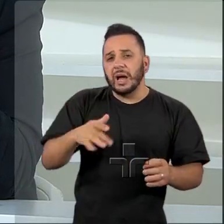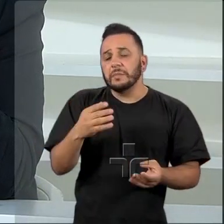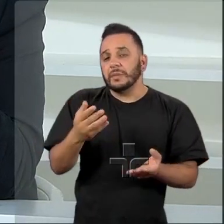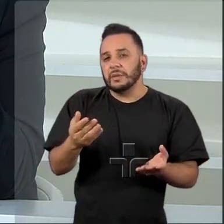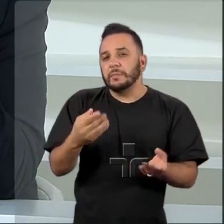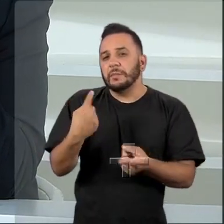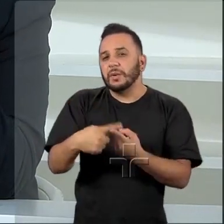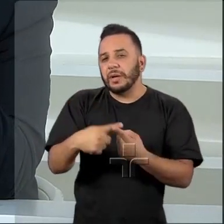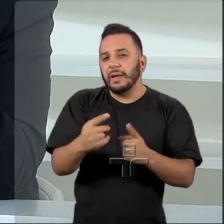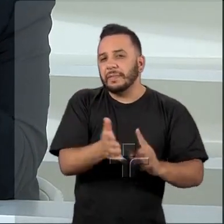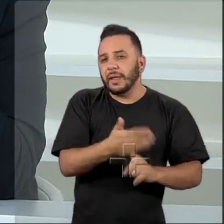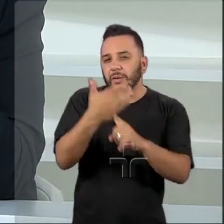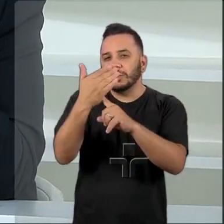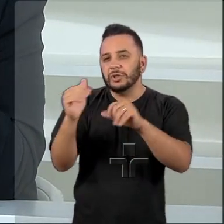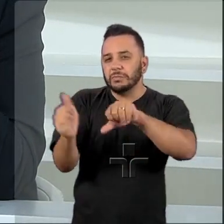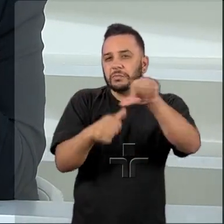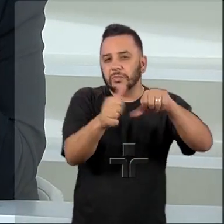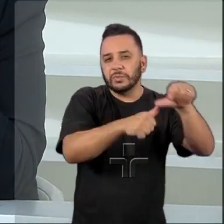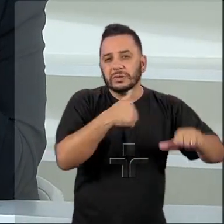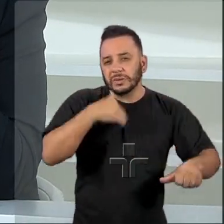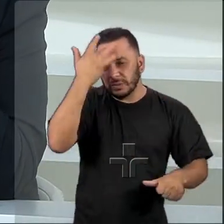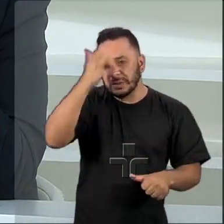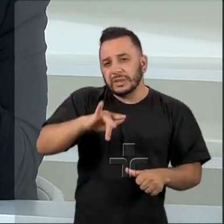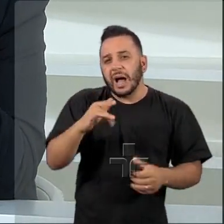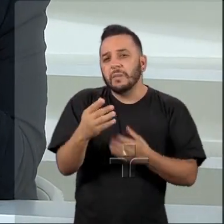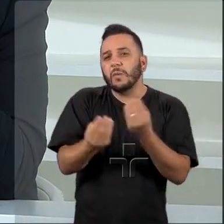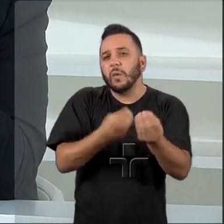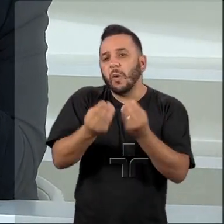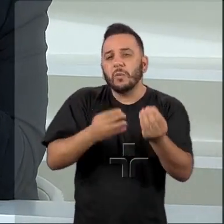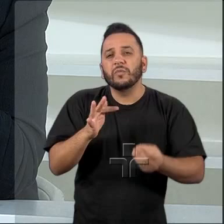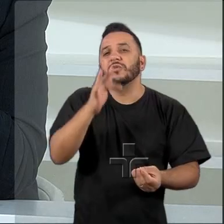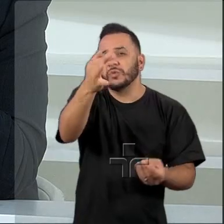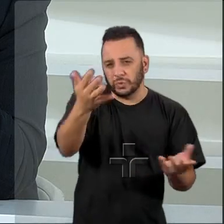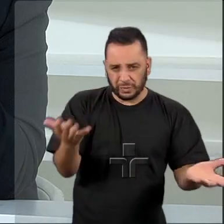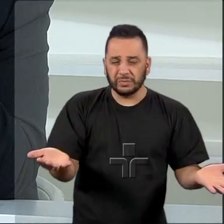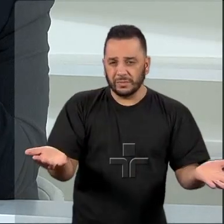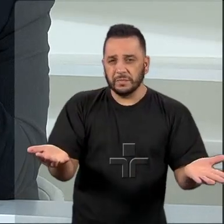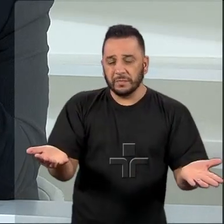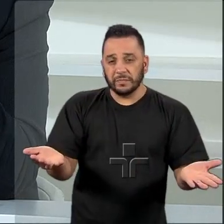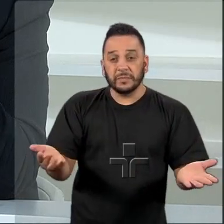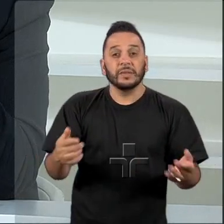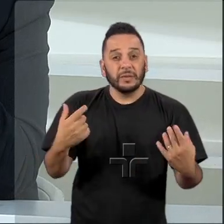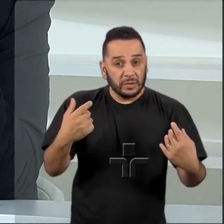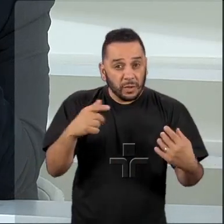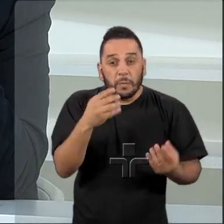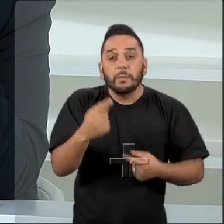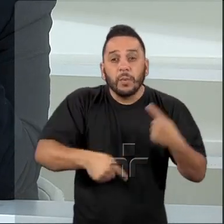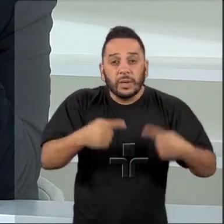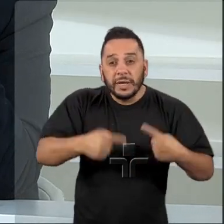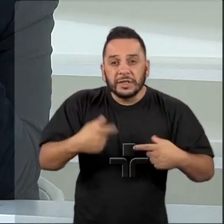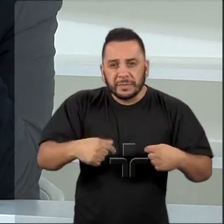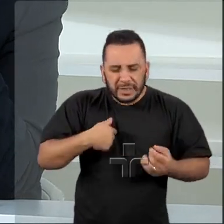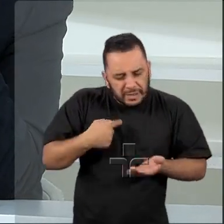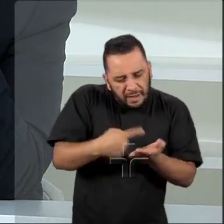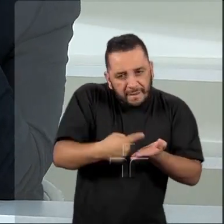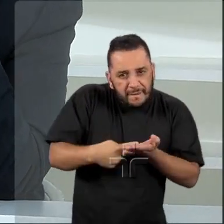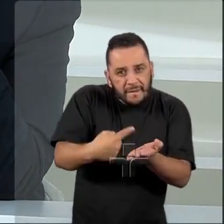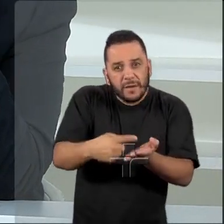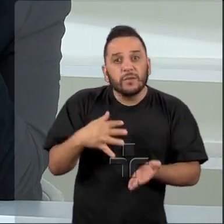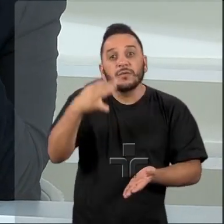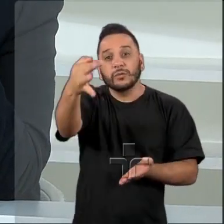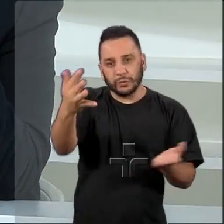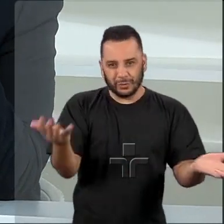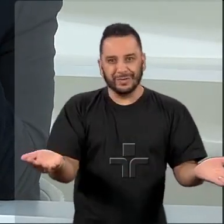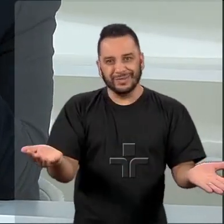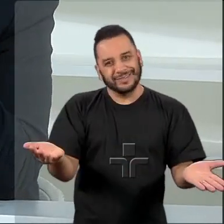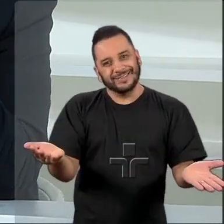que vai ser, por exemplo, o mundo do trabalho amanhã. Não é? E você não faz política sem futuro. O que o político vende? A perspectiva